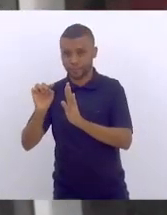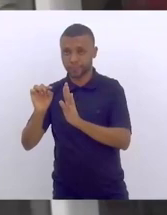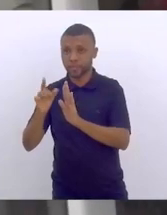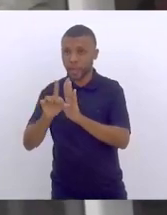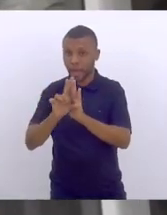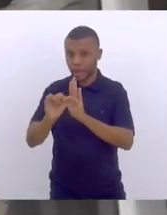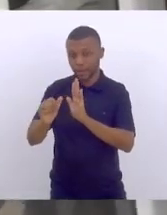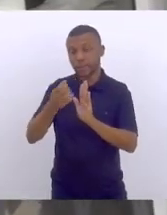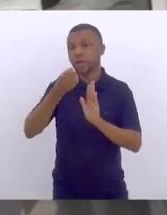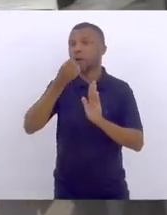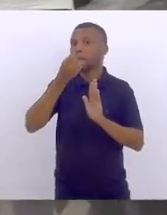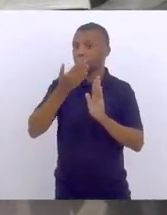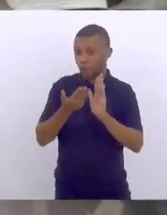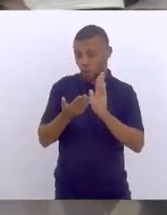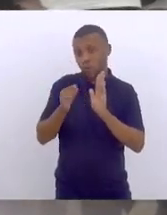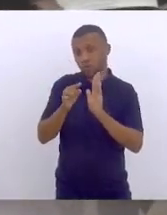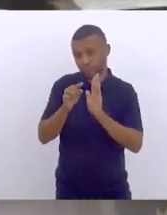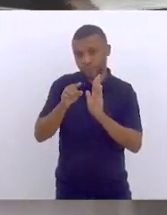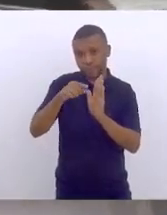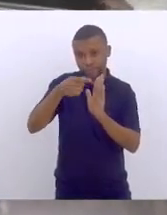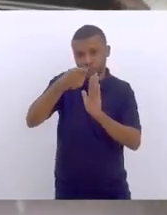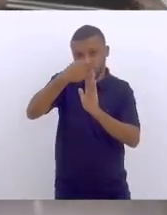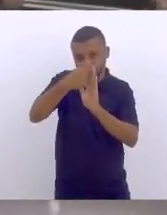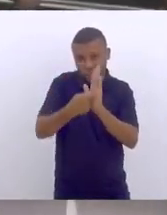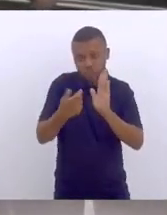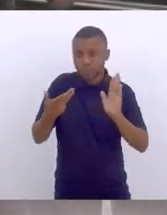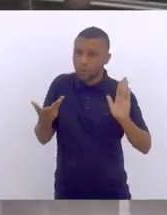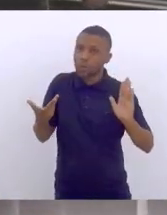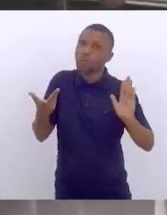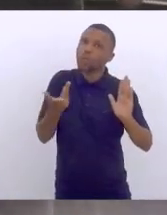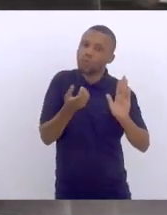ficar bacana, o texto está bom, e